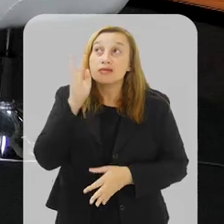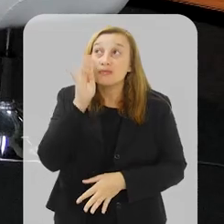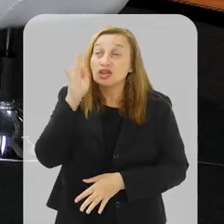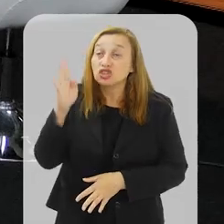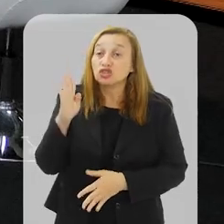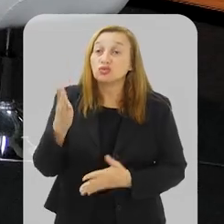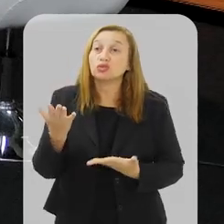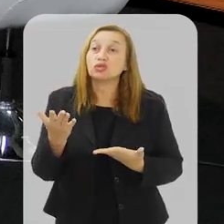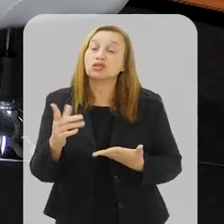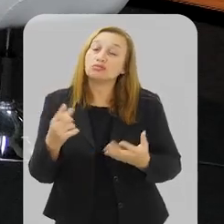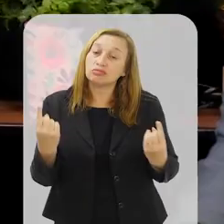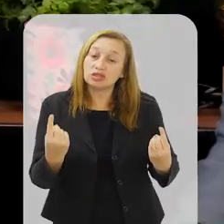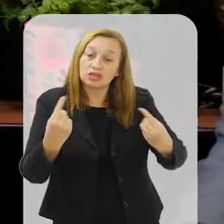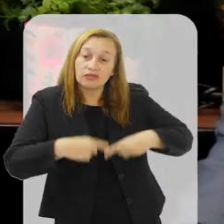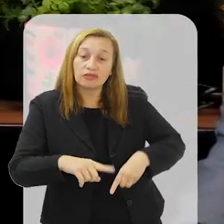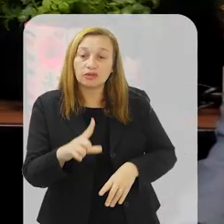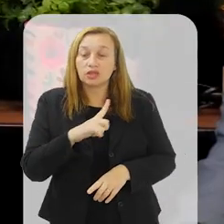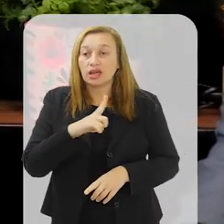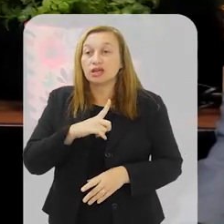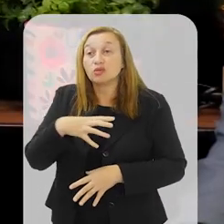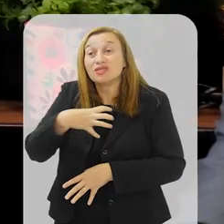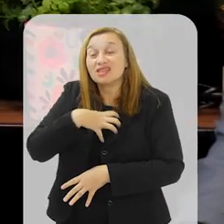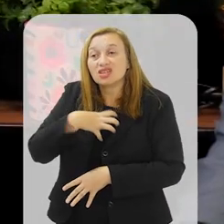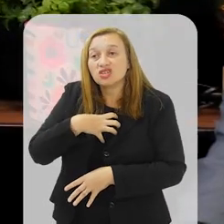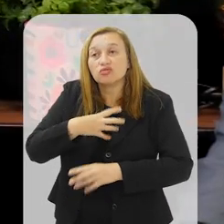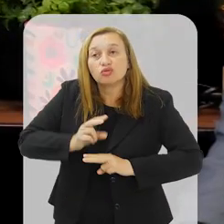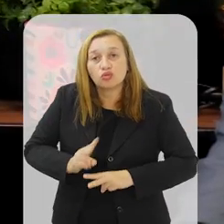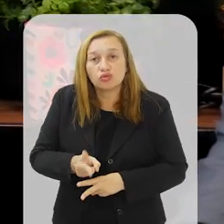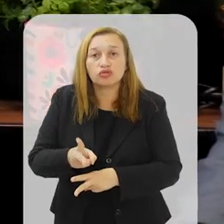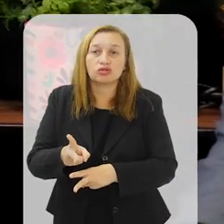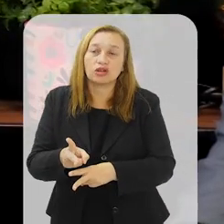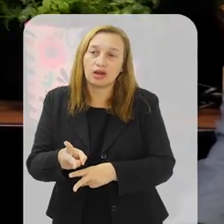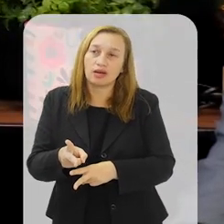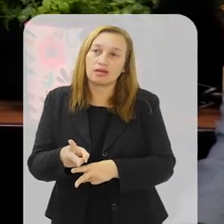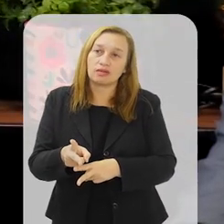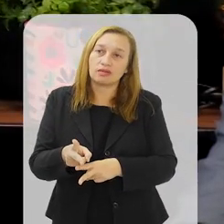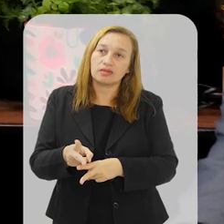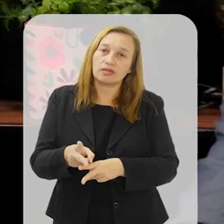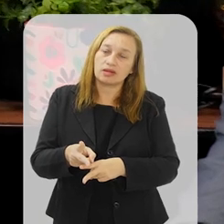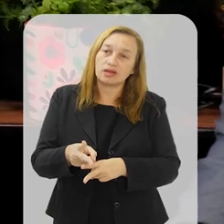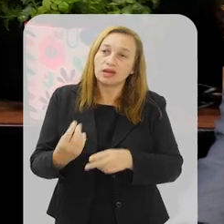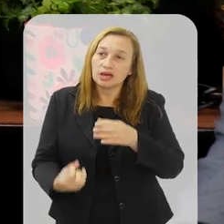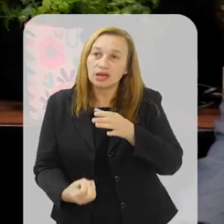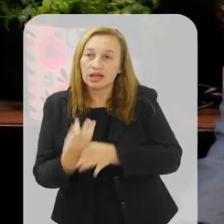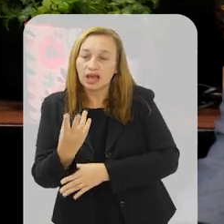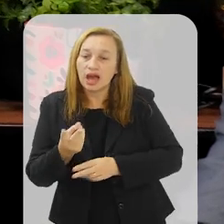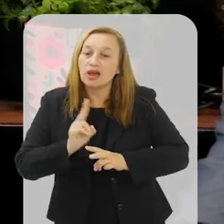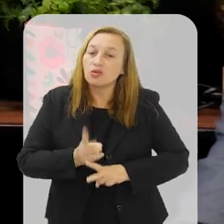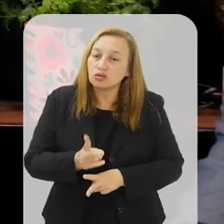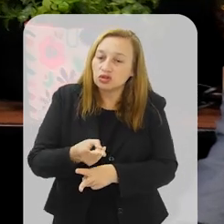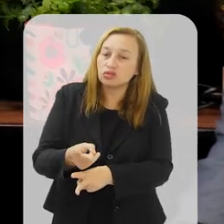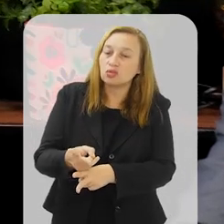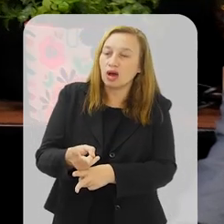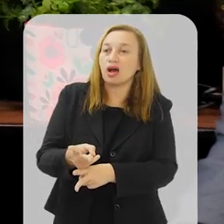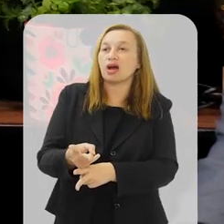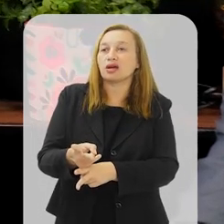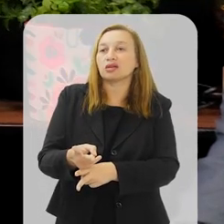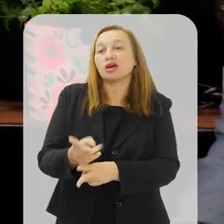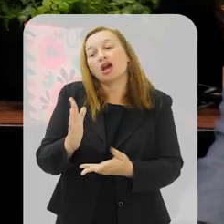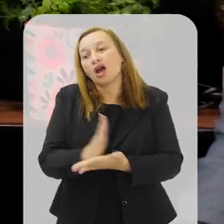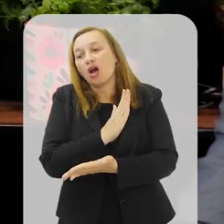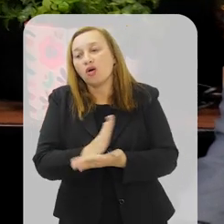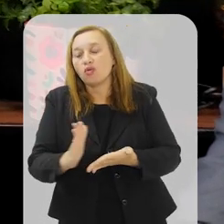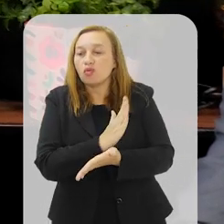eu imagino que estes sejam alguns desafios no sentido de manter fomentar e dar continuidade